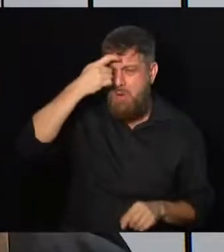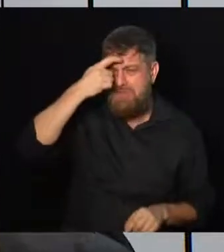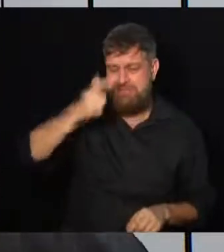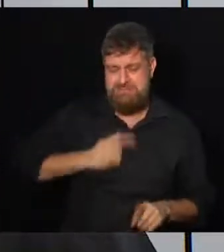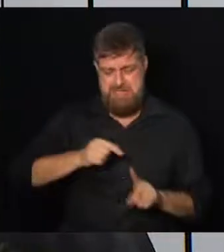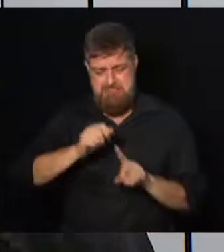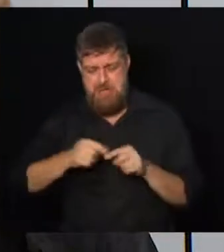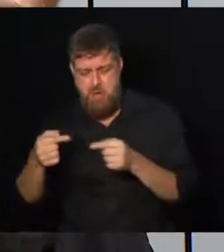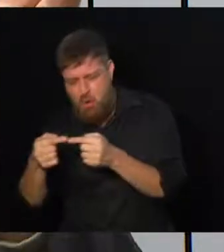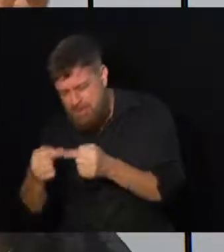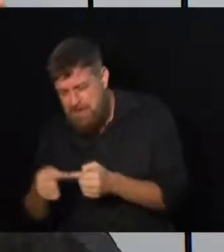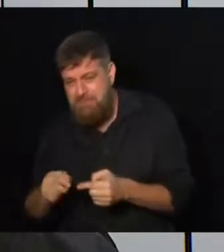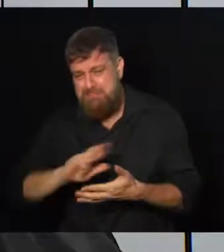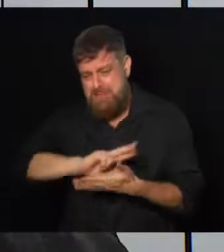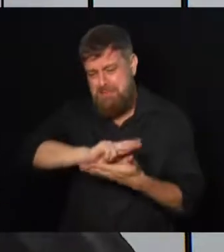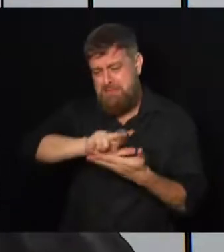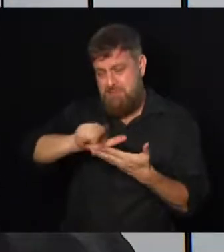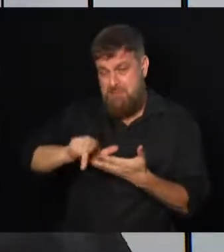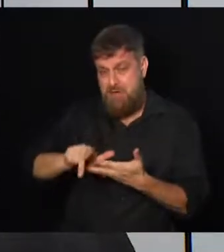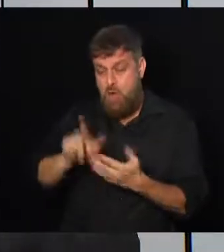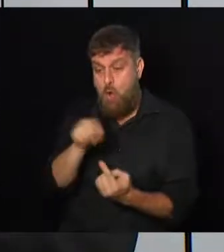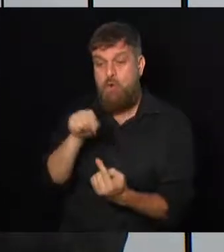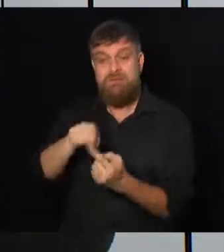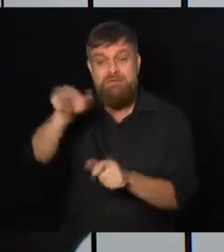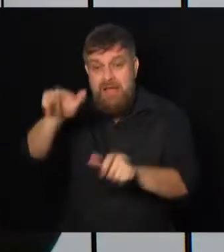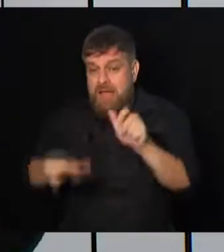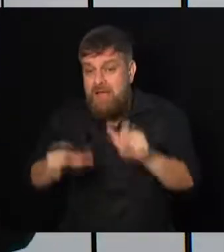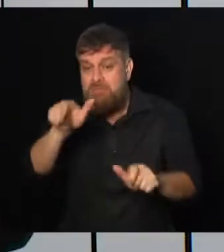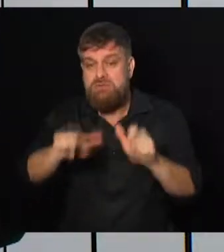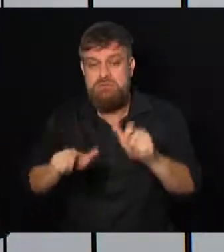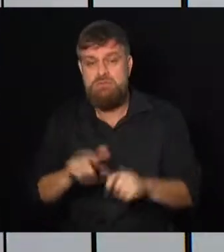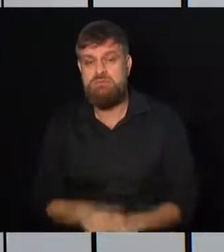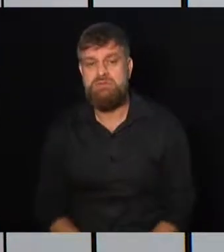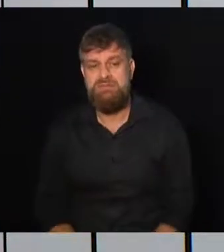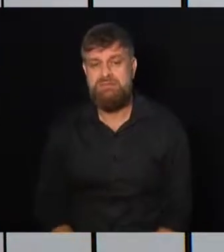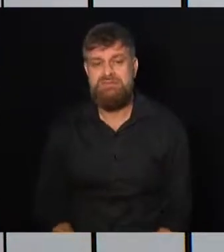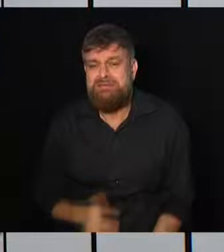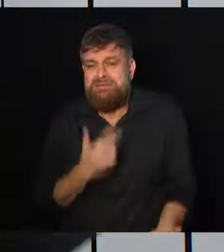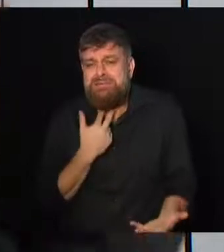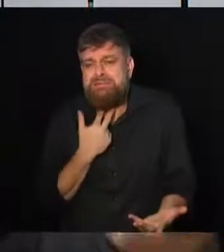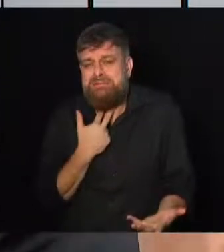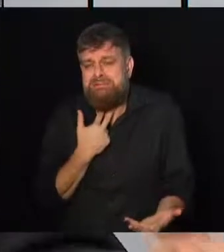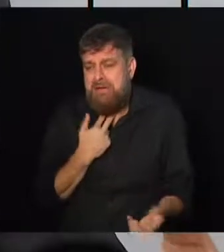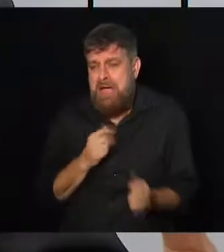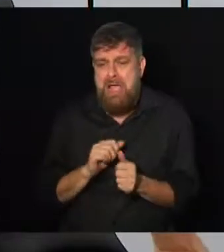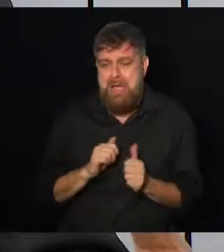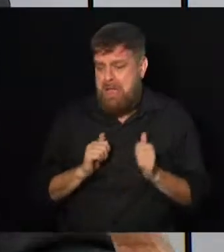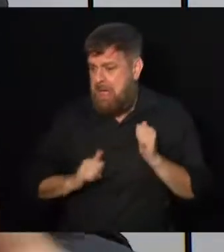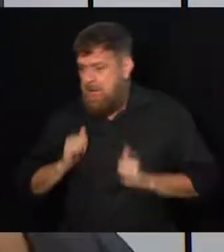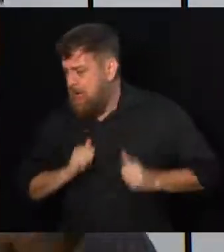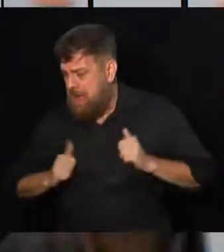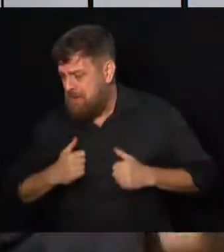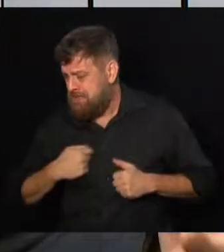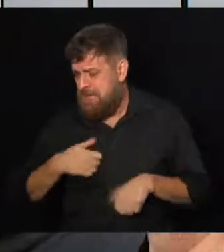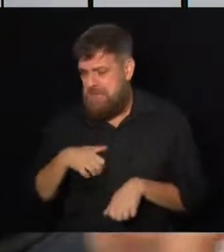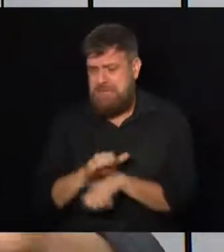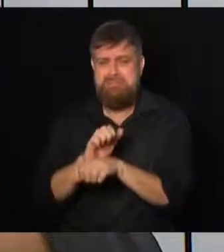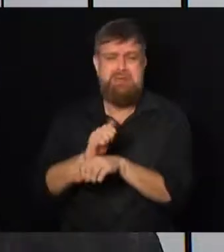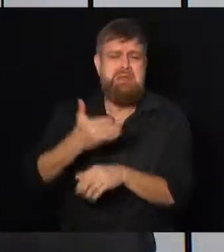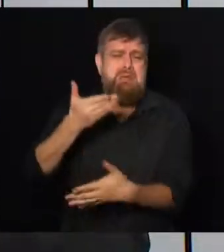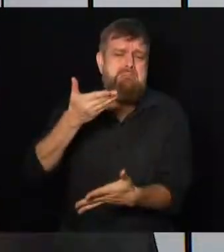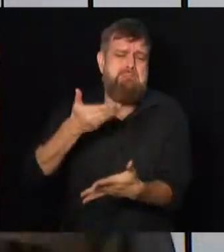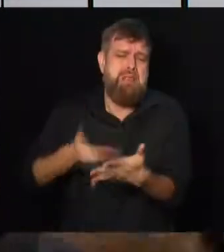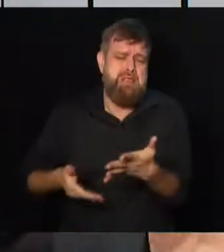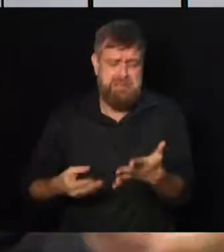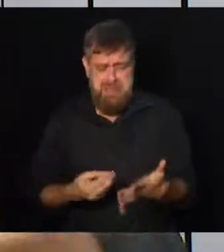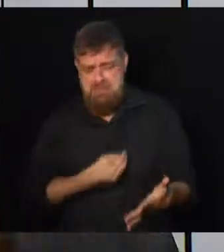mês daquilo, para que as pessoas não fiquem, por exemplo, desesperançadas. Acabou tudo,